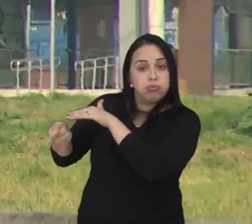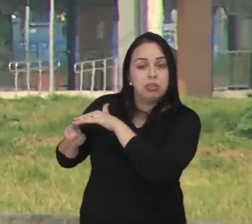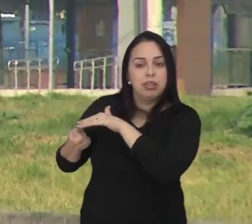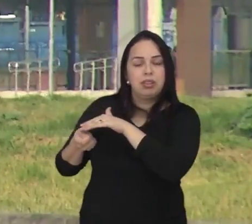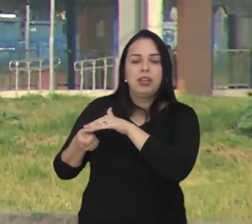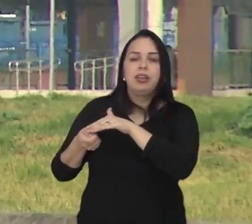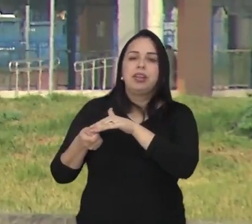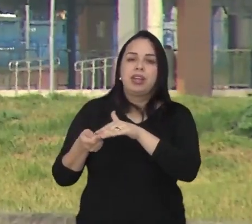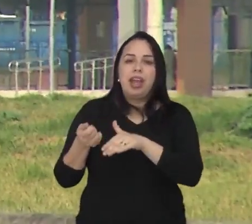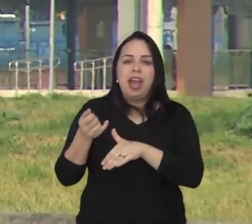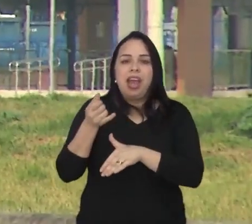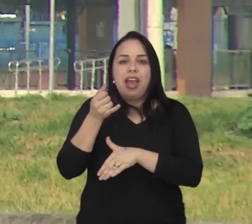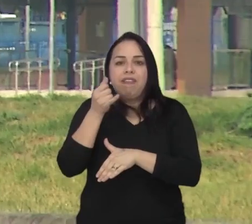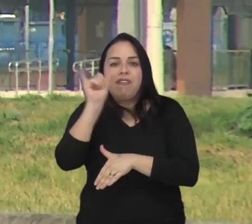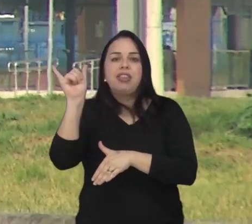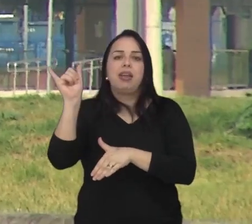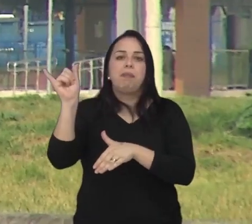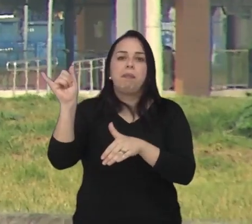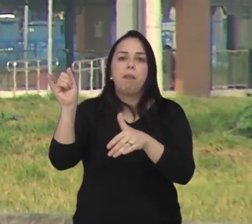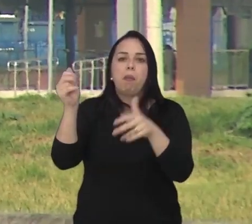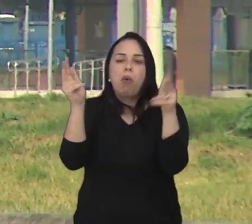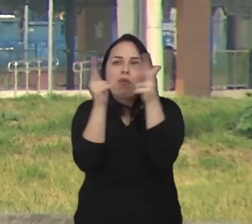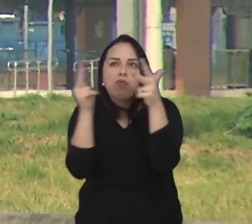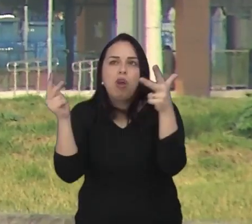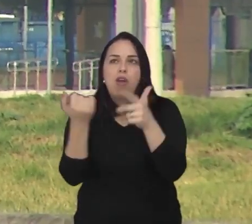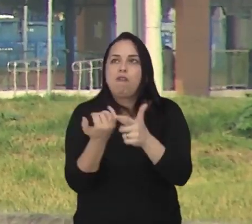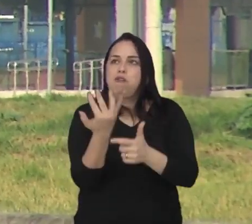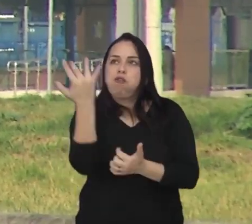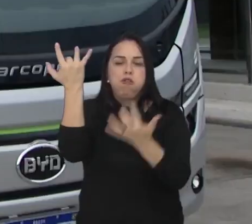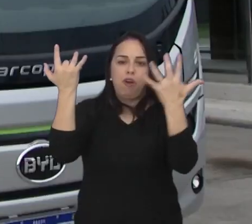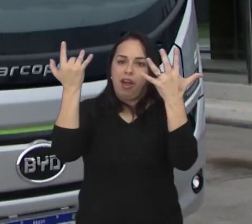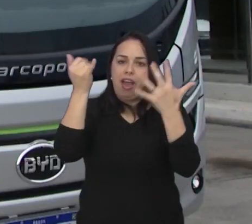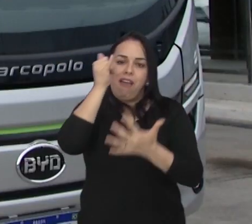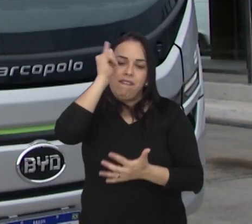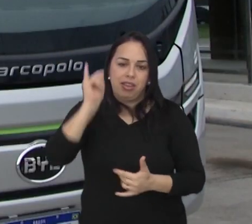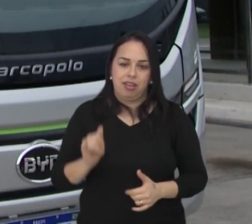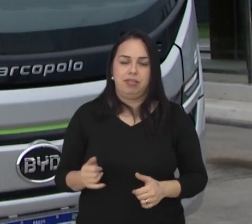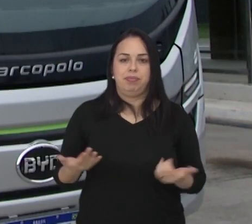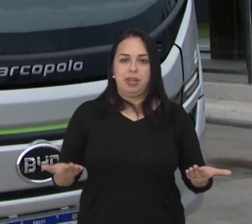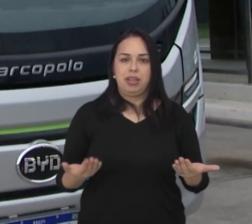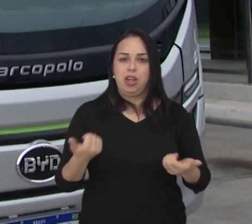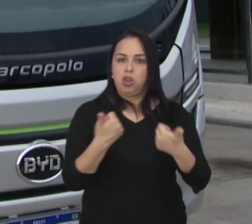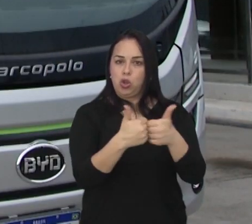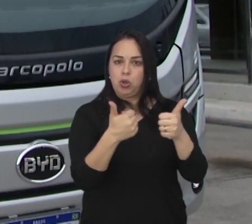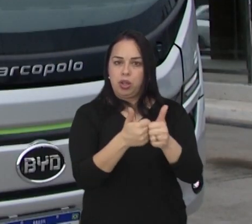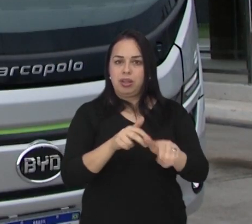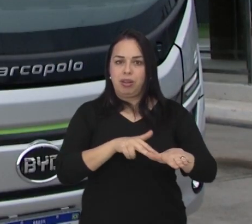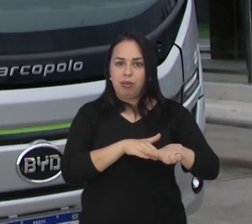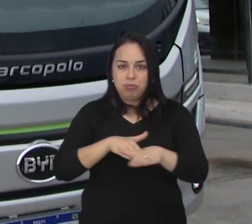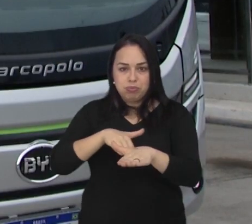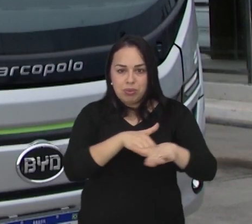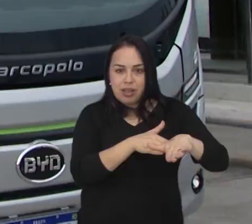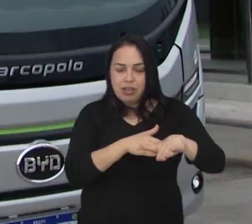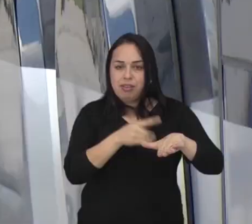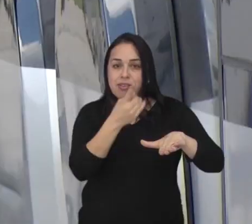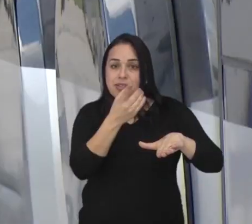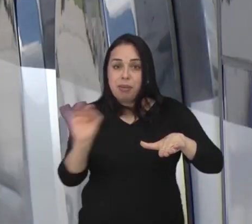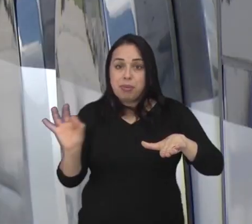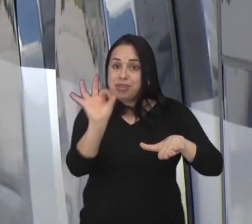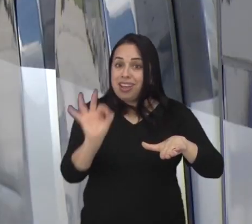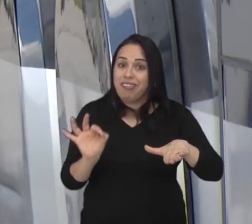em iniciativas que provocam menos impactos ambientais. No transporte coletivo, a linha verde utiliza